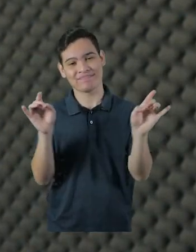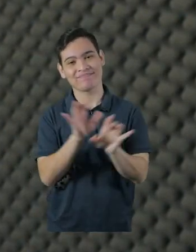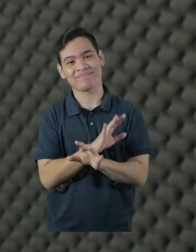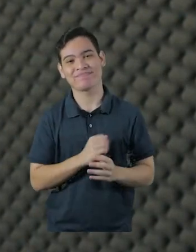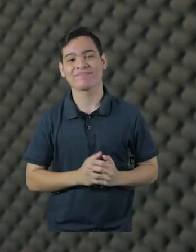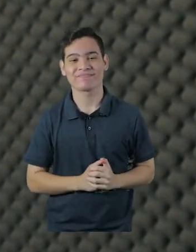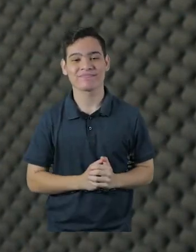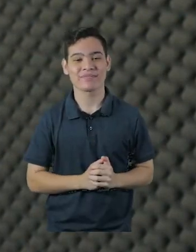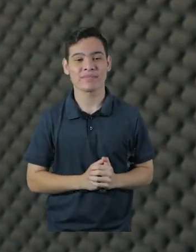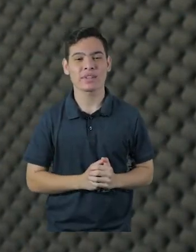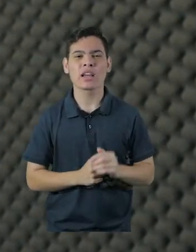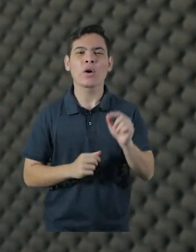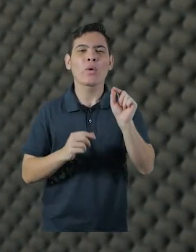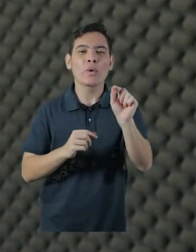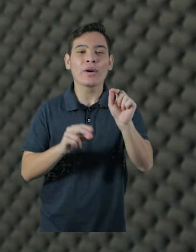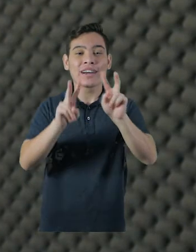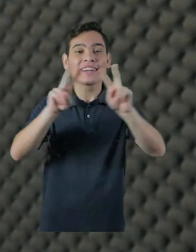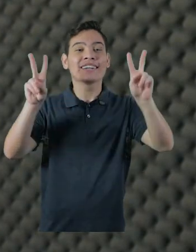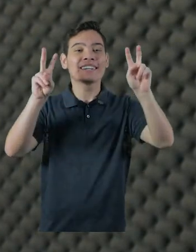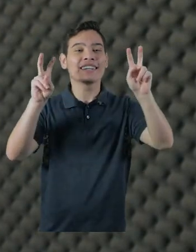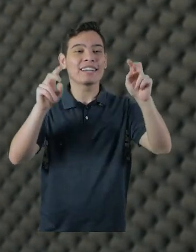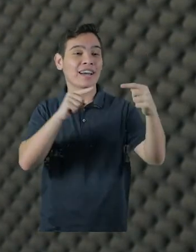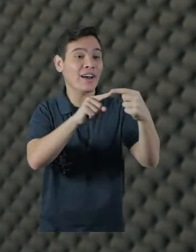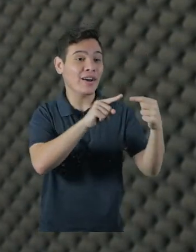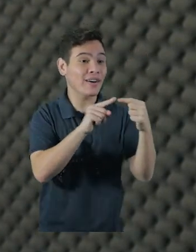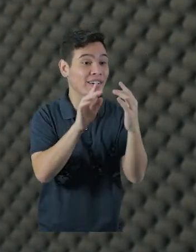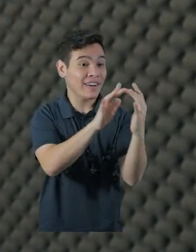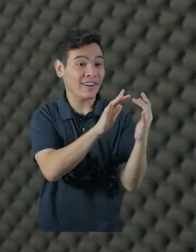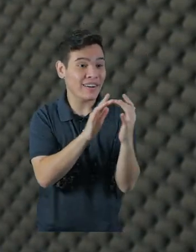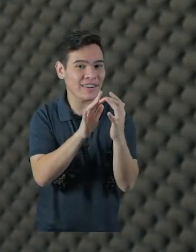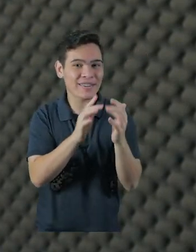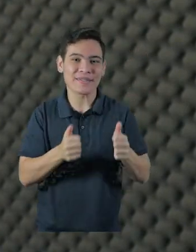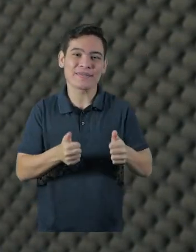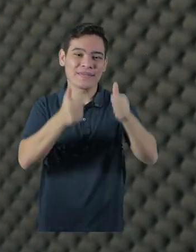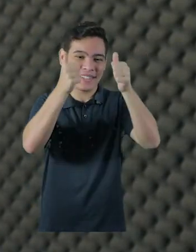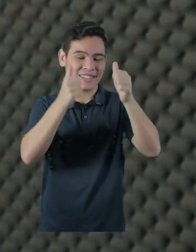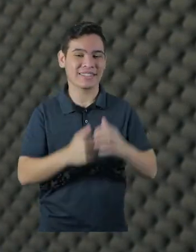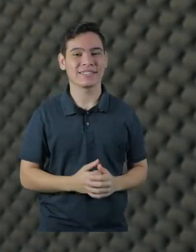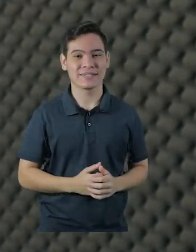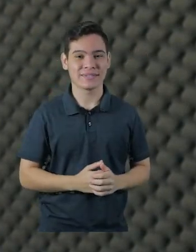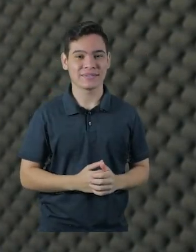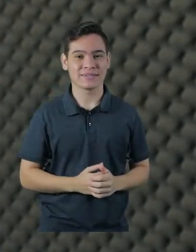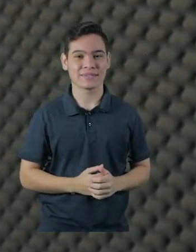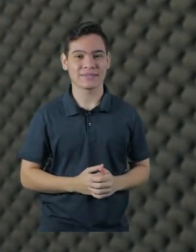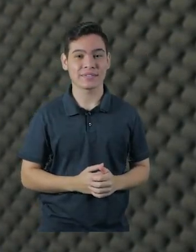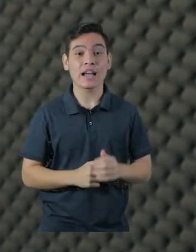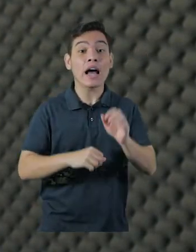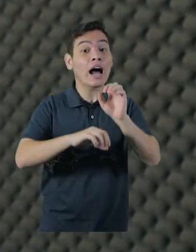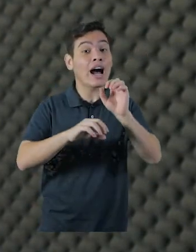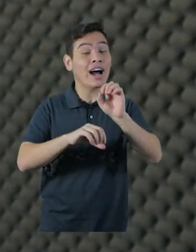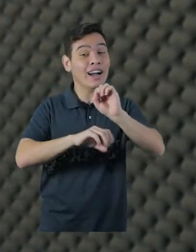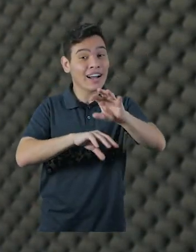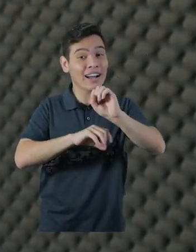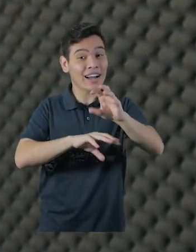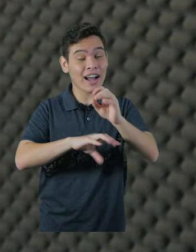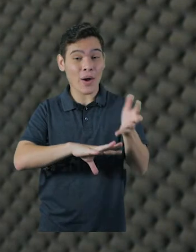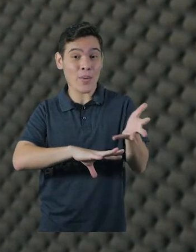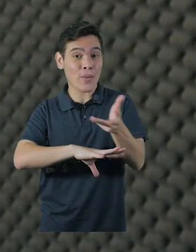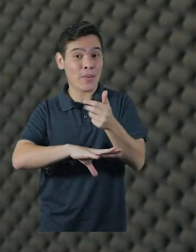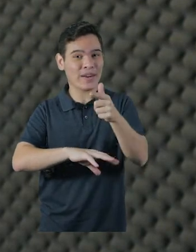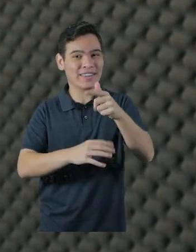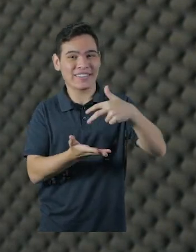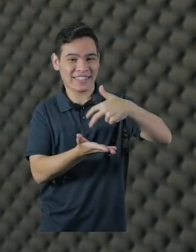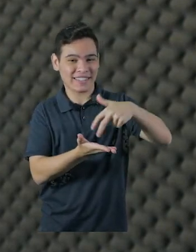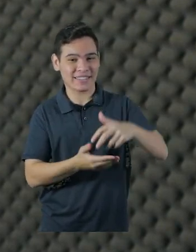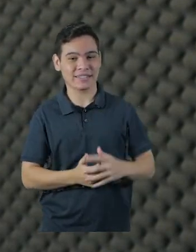de aperfeiçoamento artístico e técnico em dança. Participe dos próximos episódios com